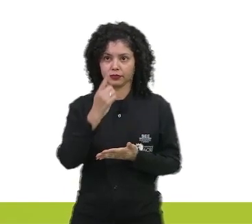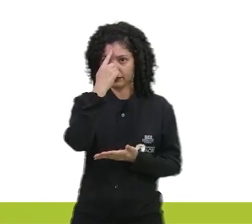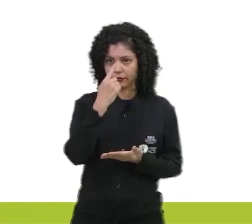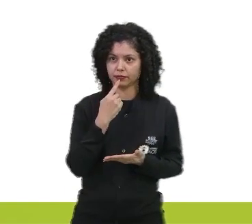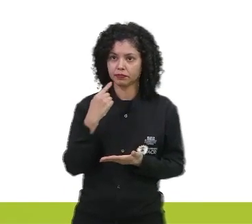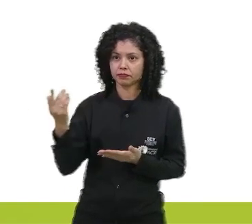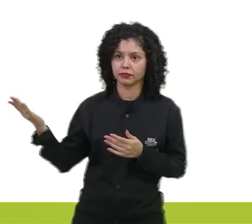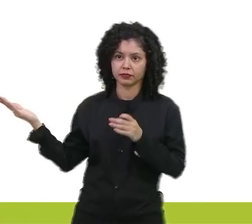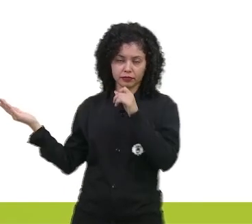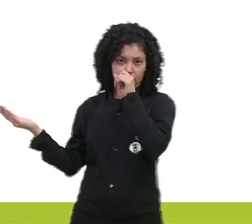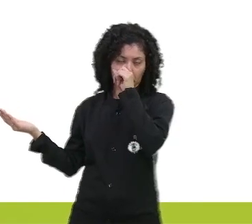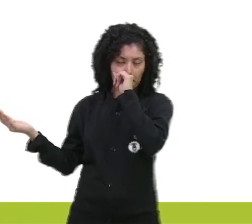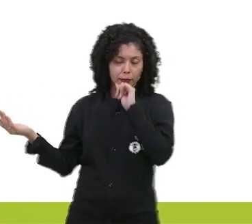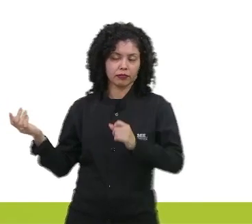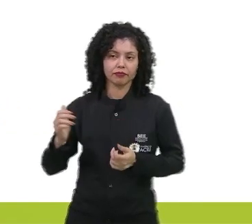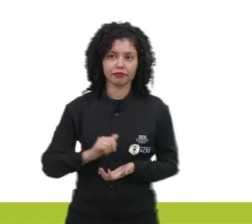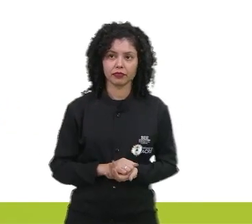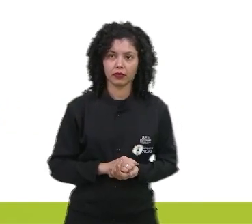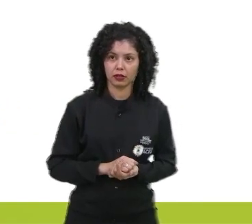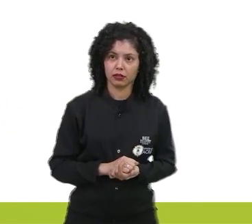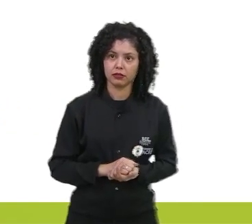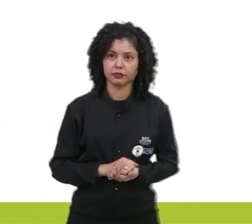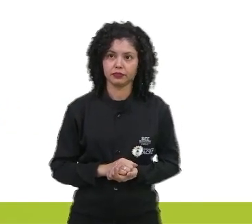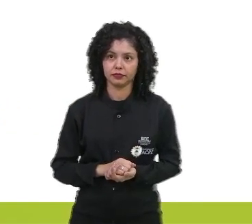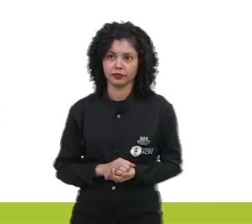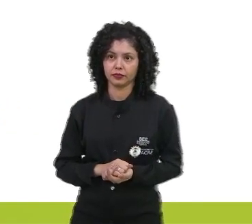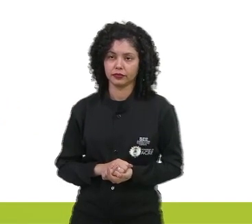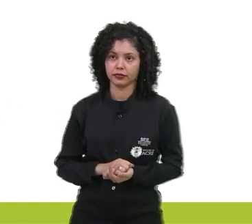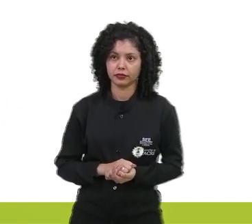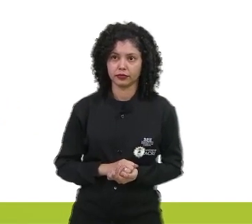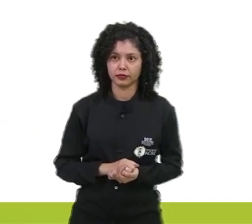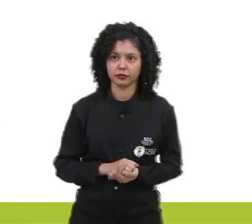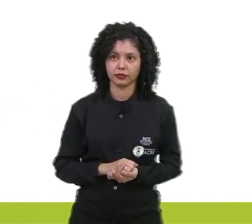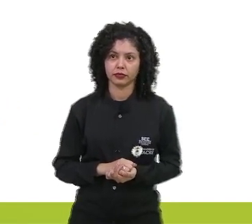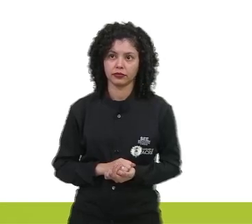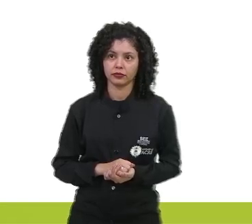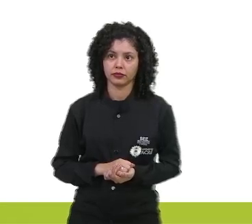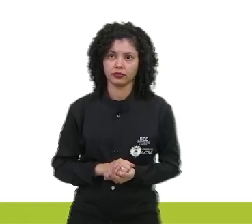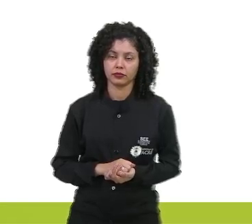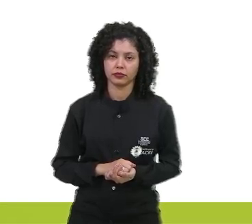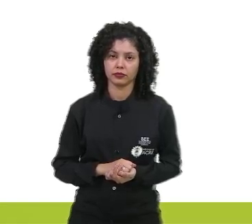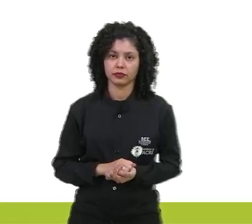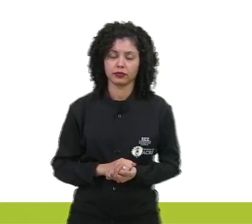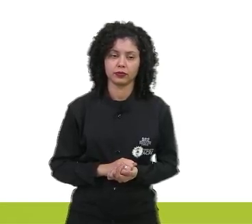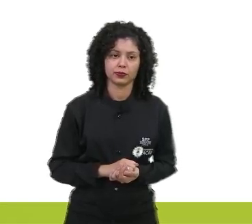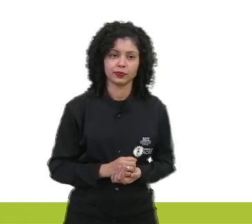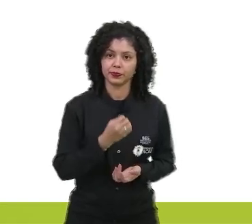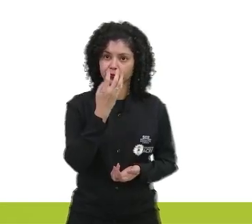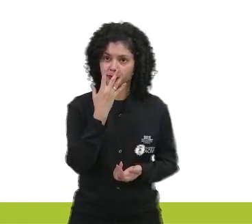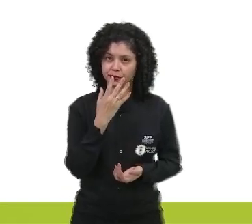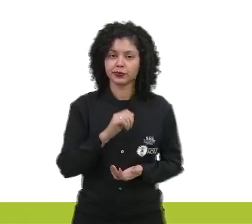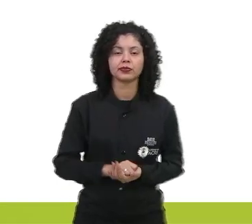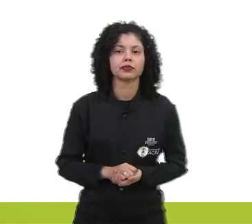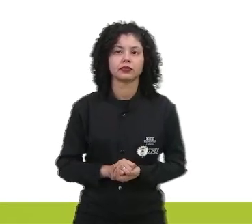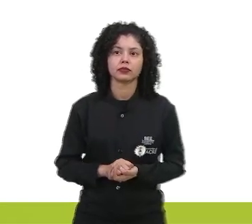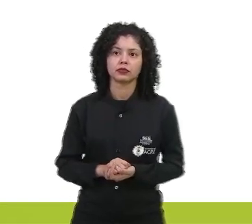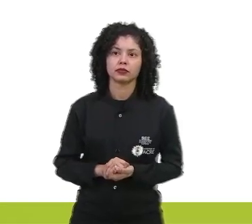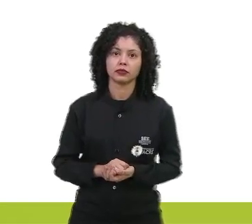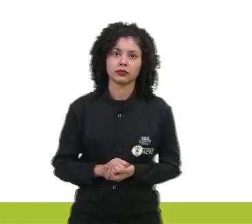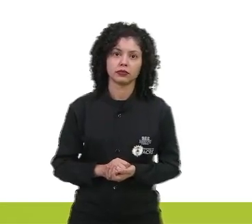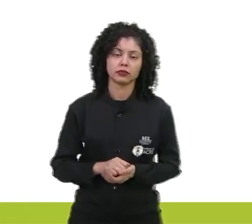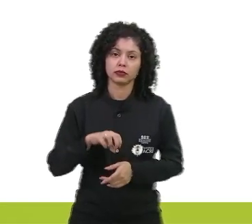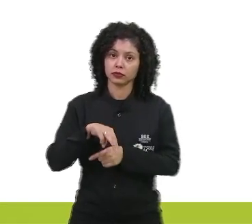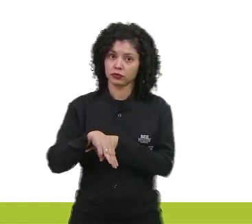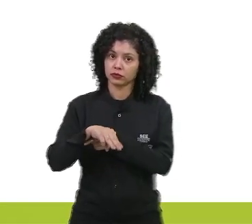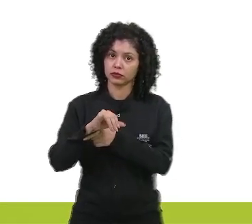obras do Sebastião Salgado. Essa primeira foto aqui é a foto dos